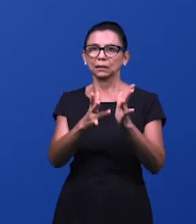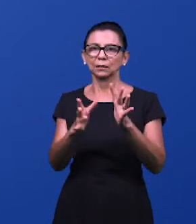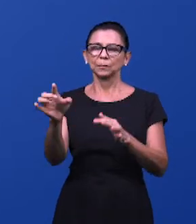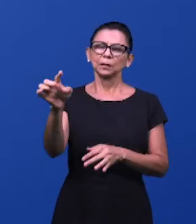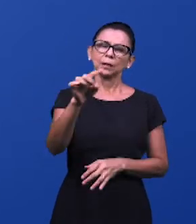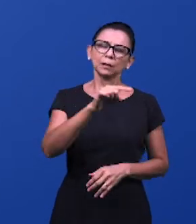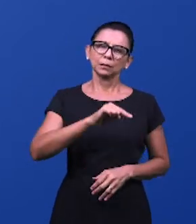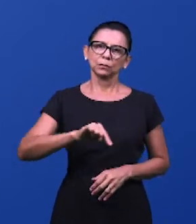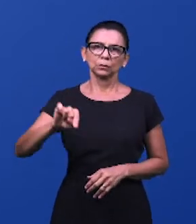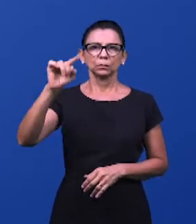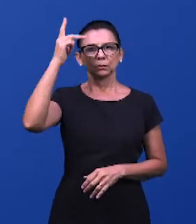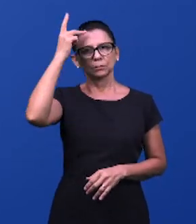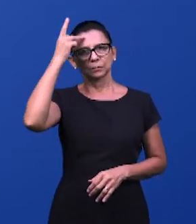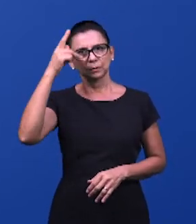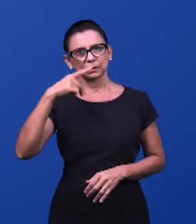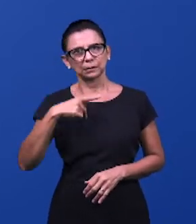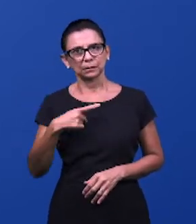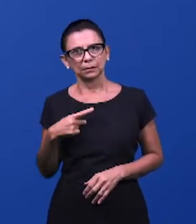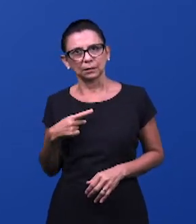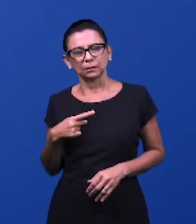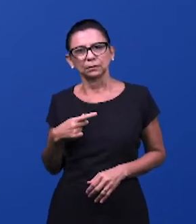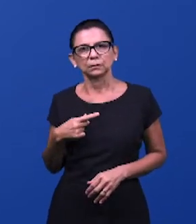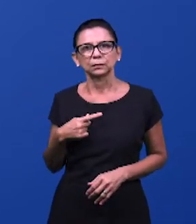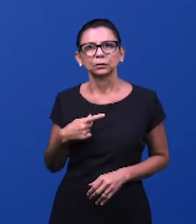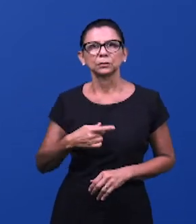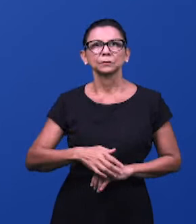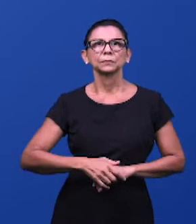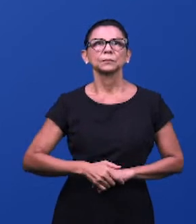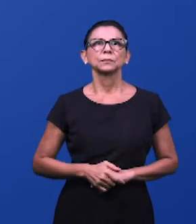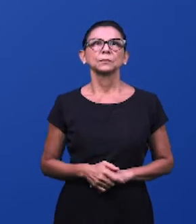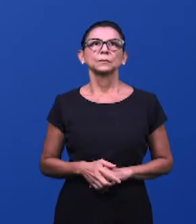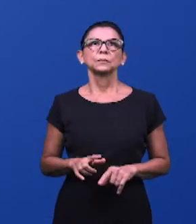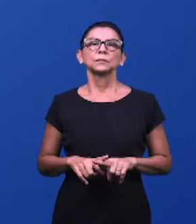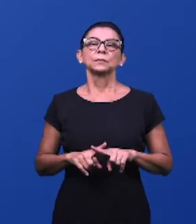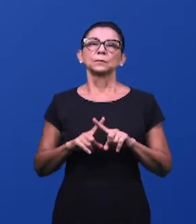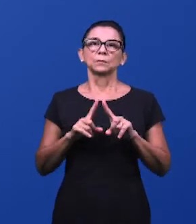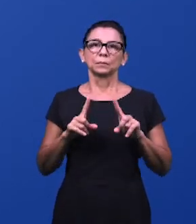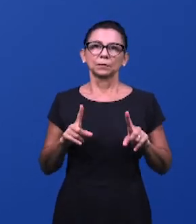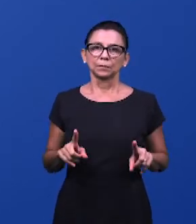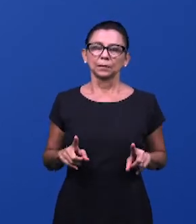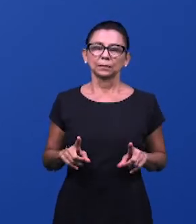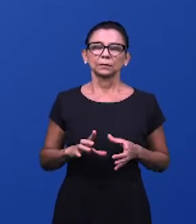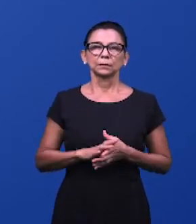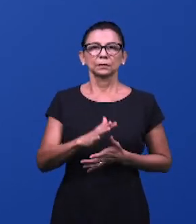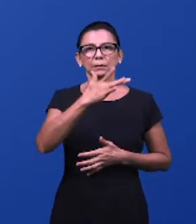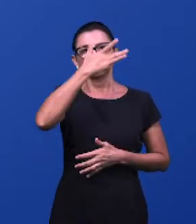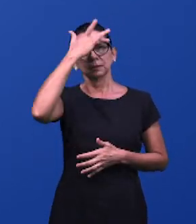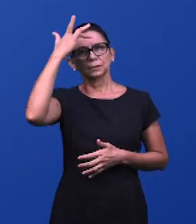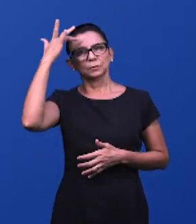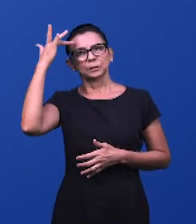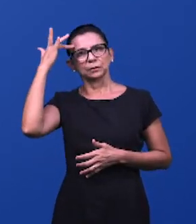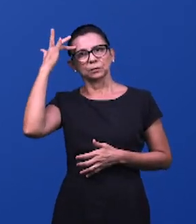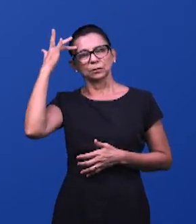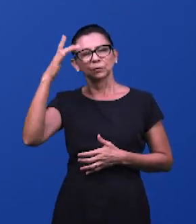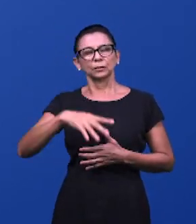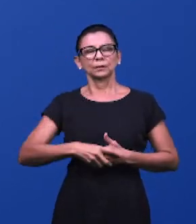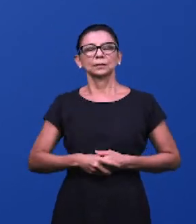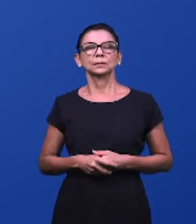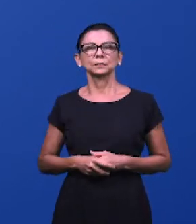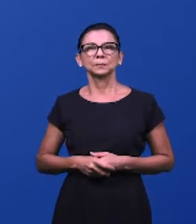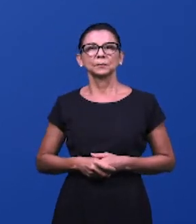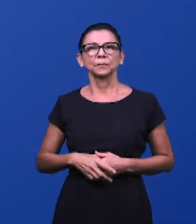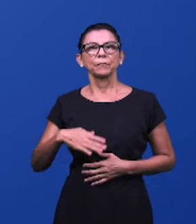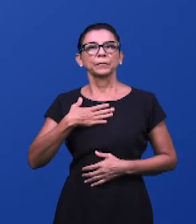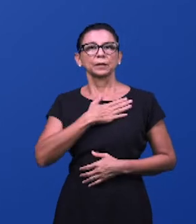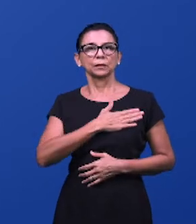homens. No entanto, a palavra beneficiário, ela vai além. É aquele que usufrui, que goza deste